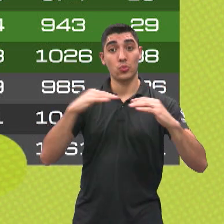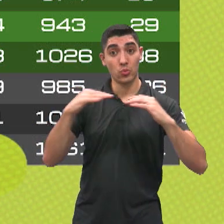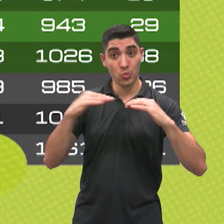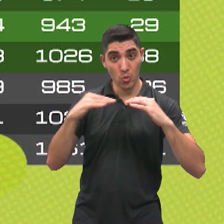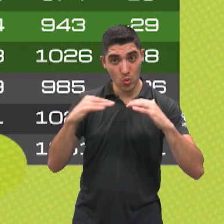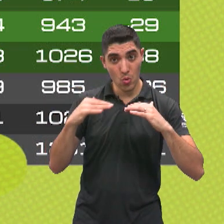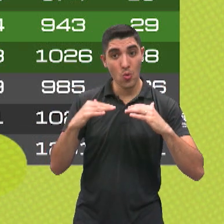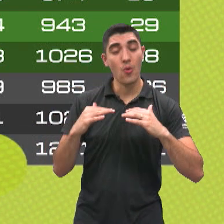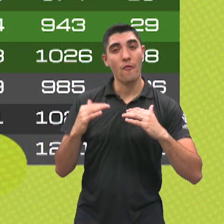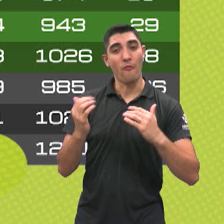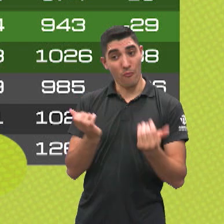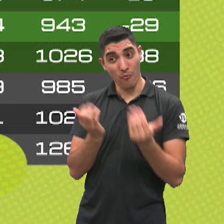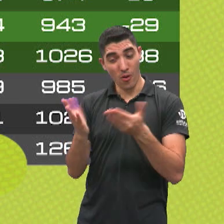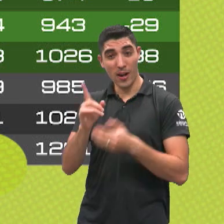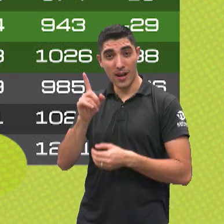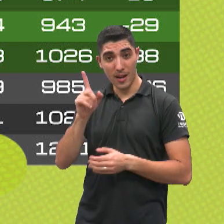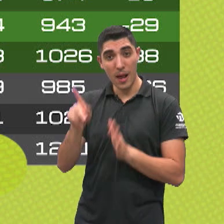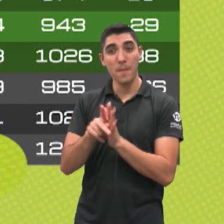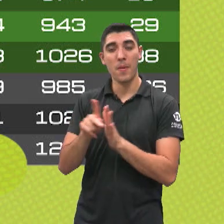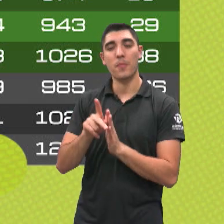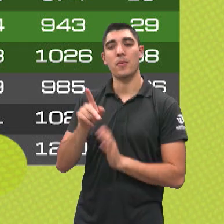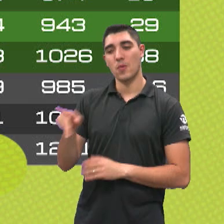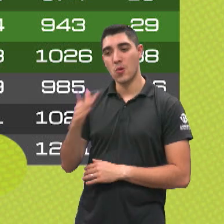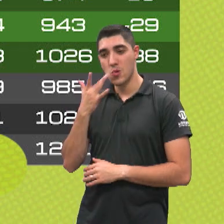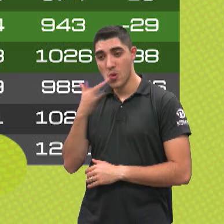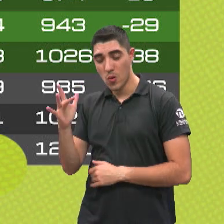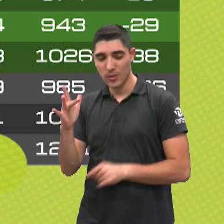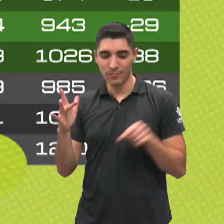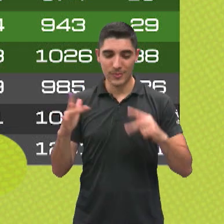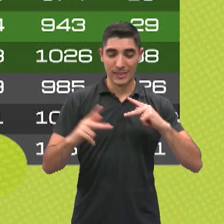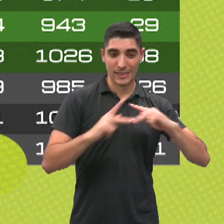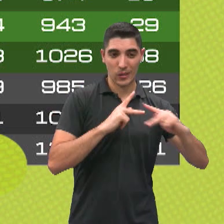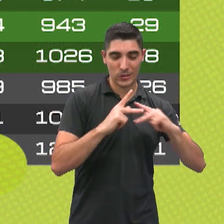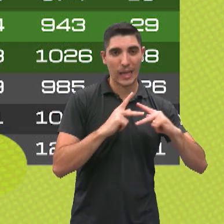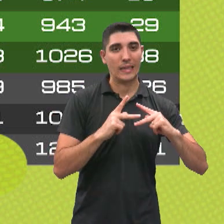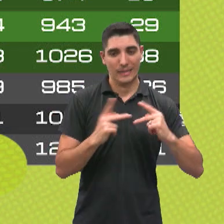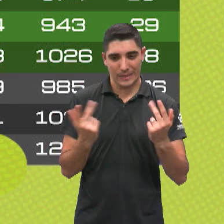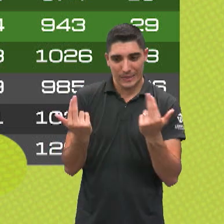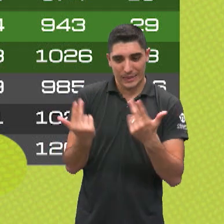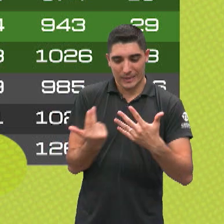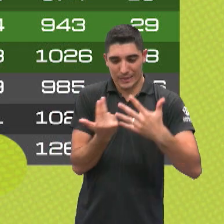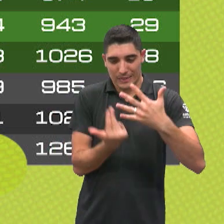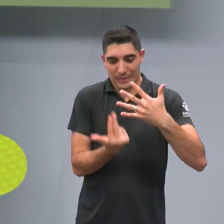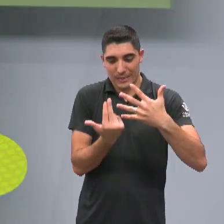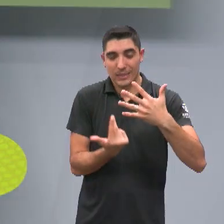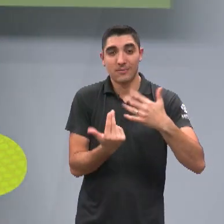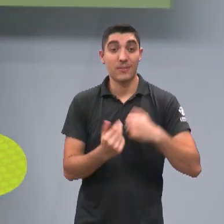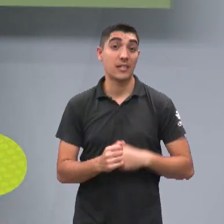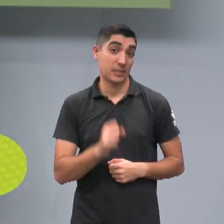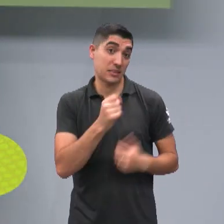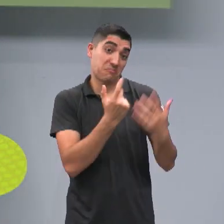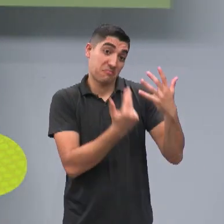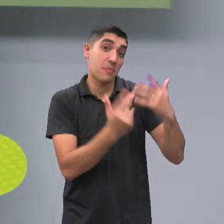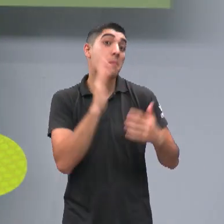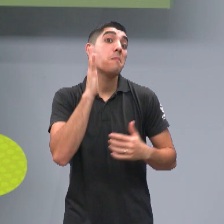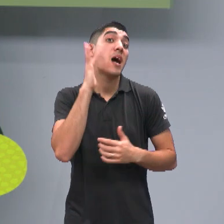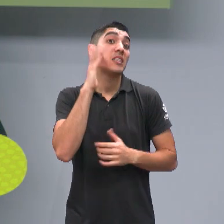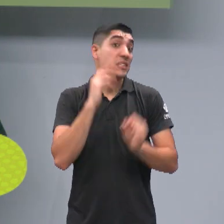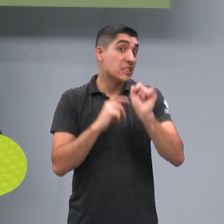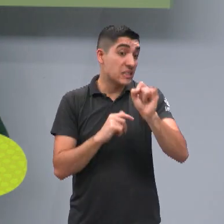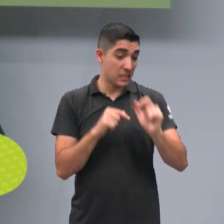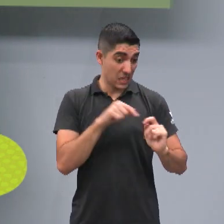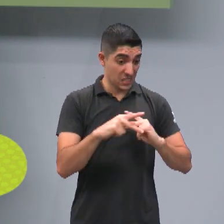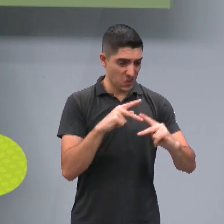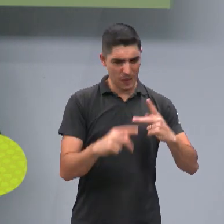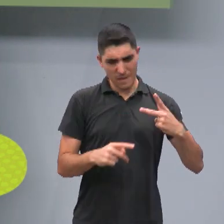o Ourinhos recebe o São José. Confronto mais do que direto, Brunão. Aí é o confronto direto mesmo. Quem sabe o São José, se conseguir uma vitória, não